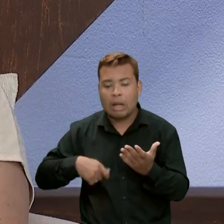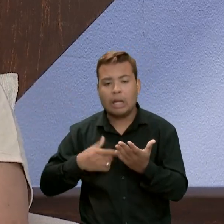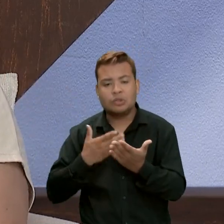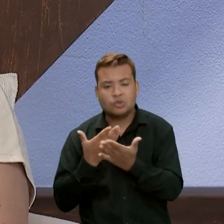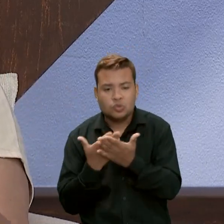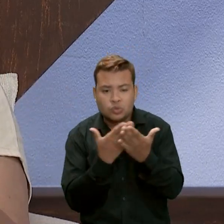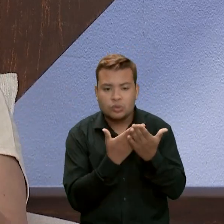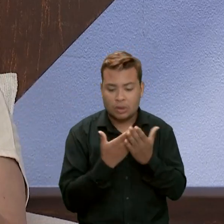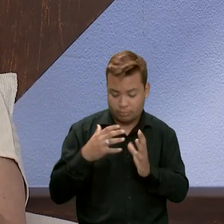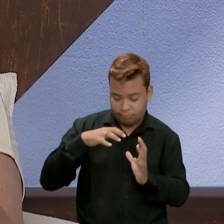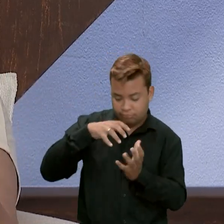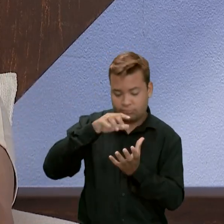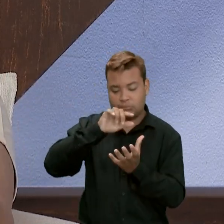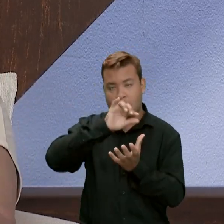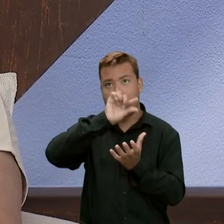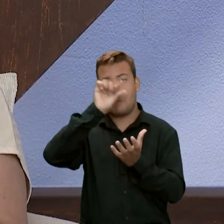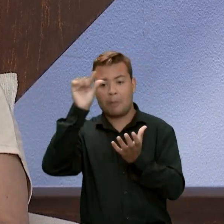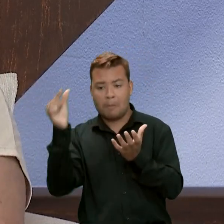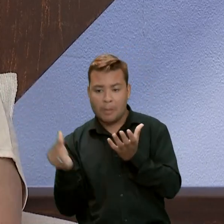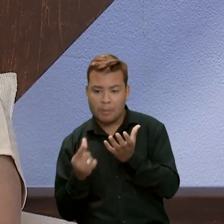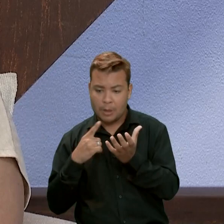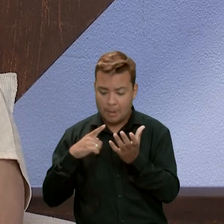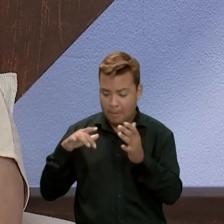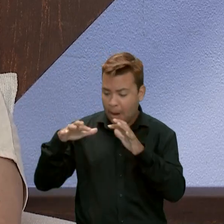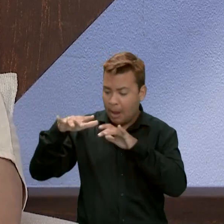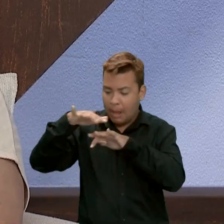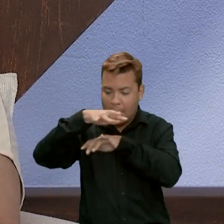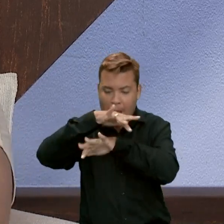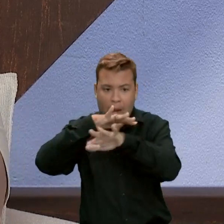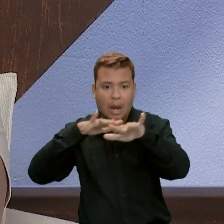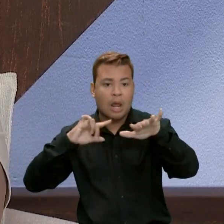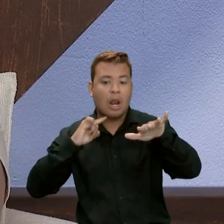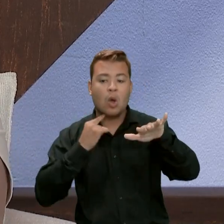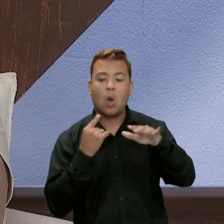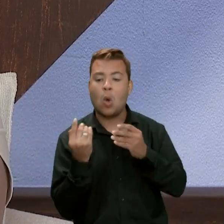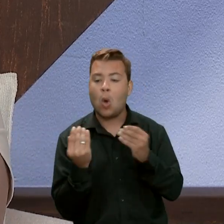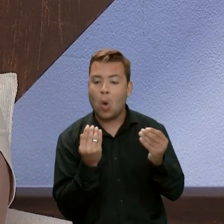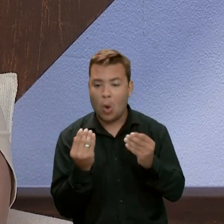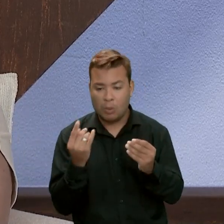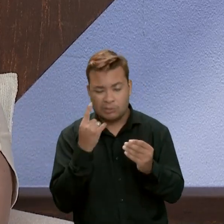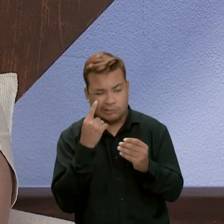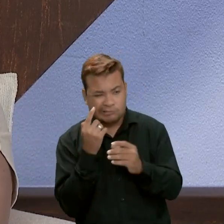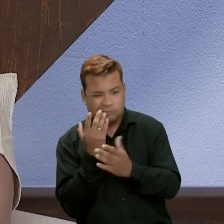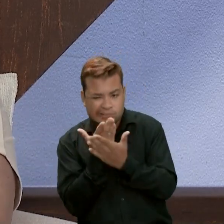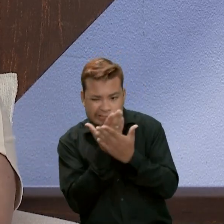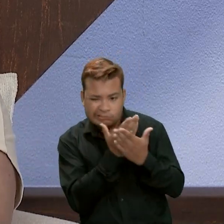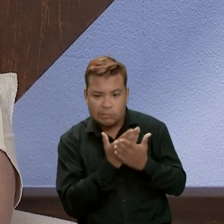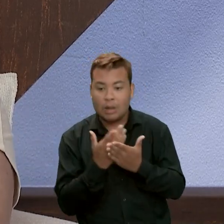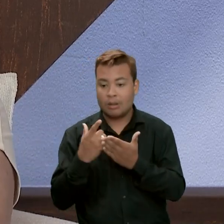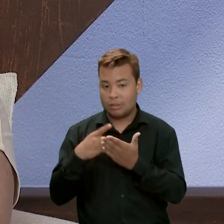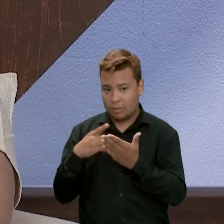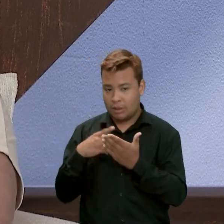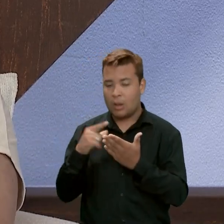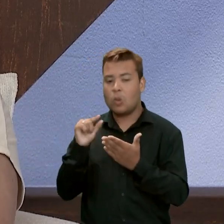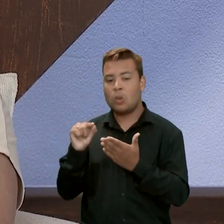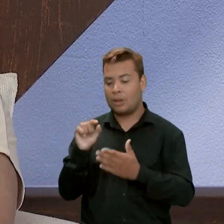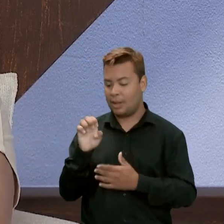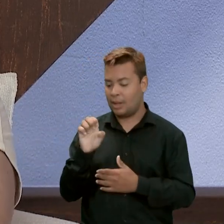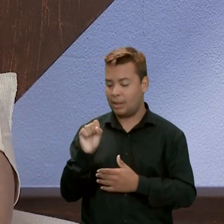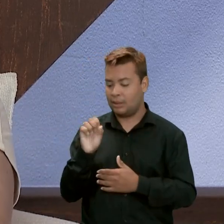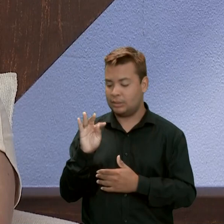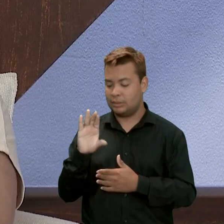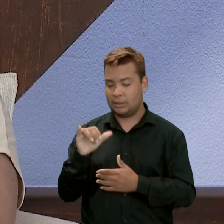da atmosfera, onde passa esses poluentes. A gente tem as estações meteorológicas. E aqui, por exemplo,